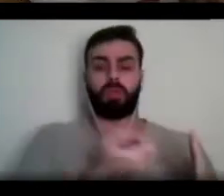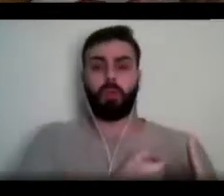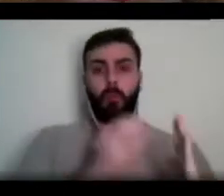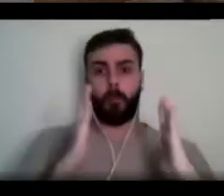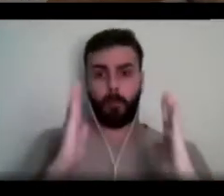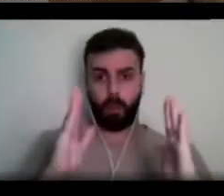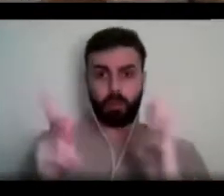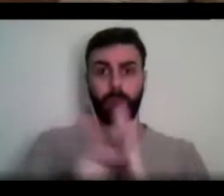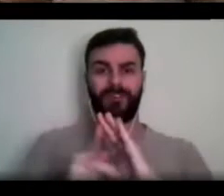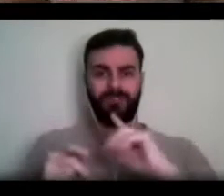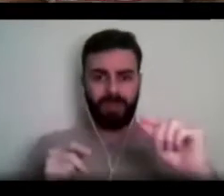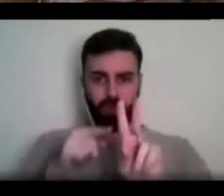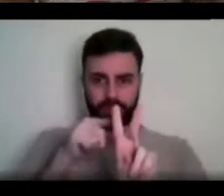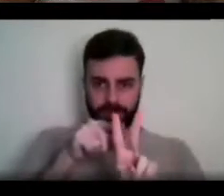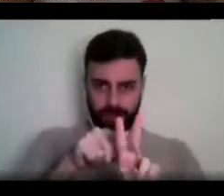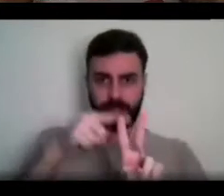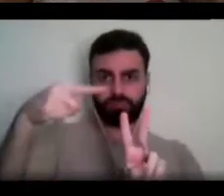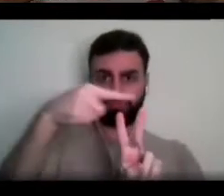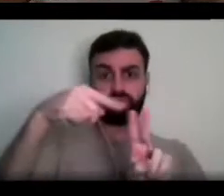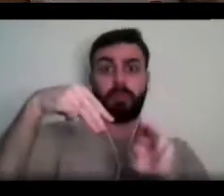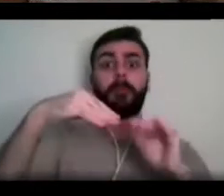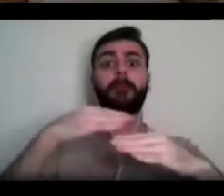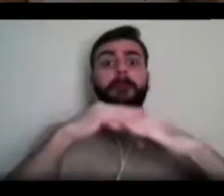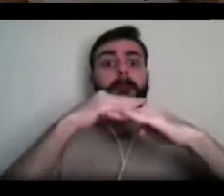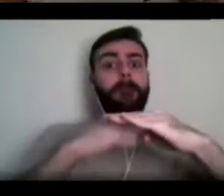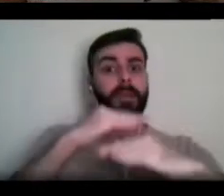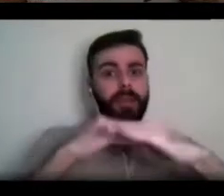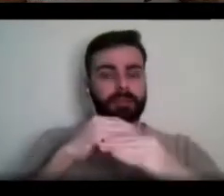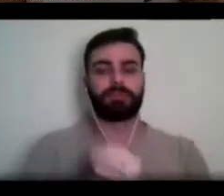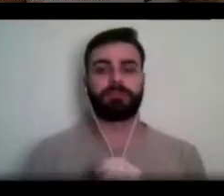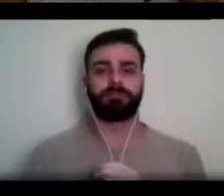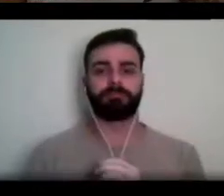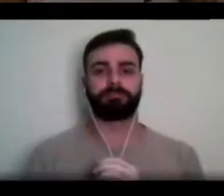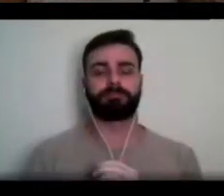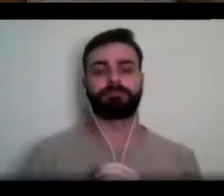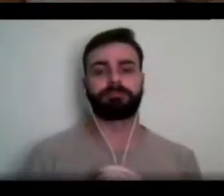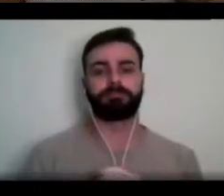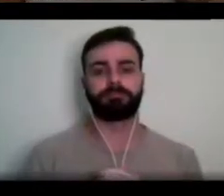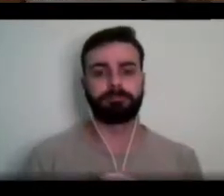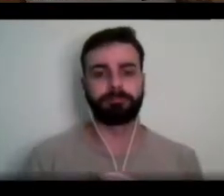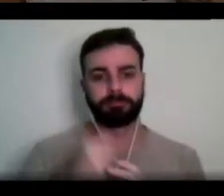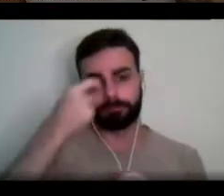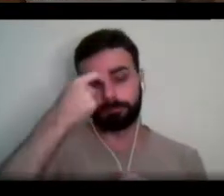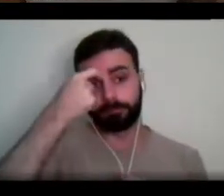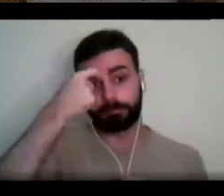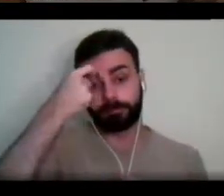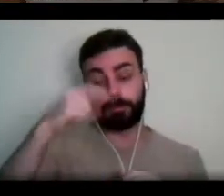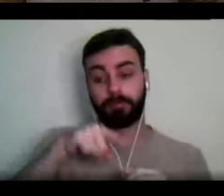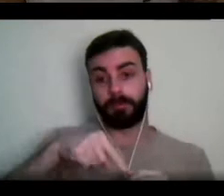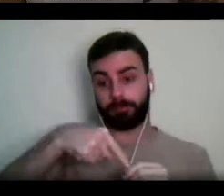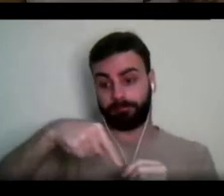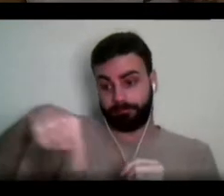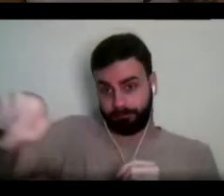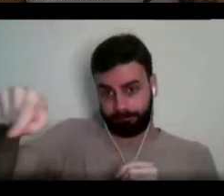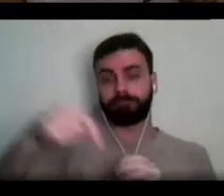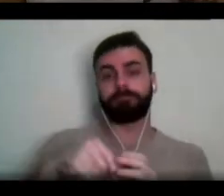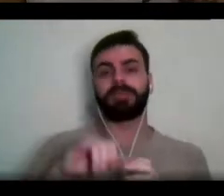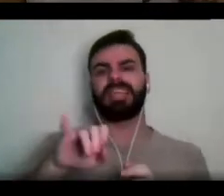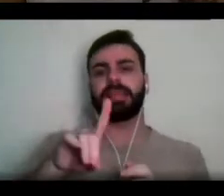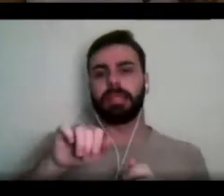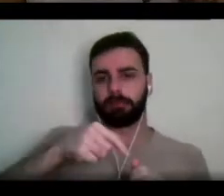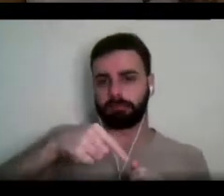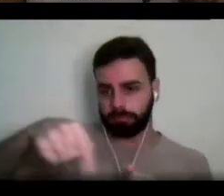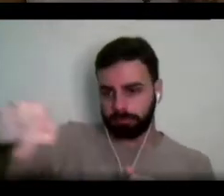metros. Então, é a ida. Qual o módulo vetor velocidade média na ida? É isso que ele quer saber.